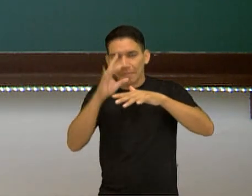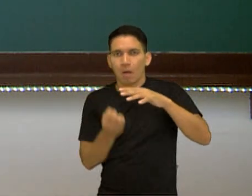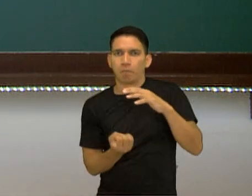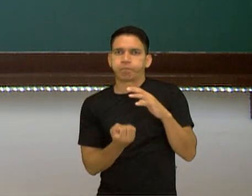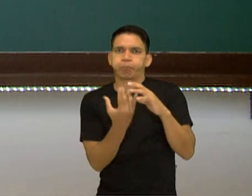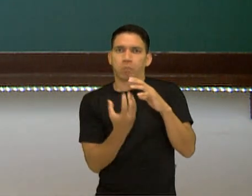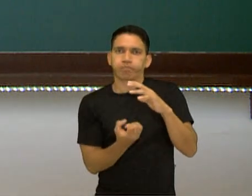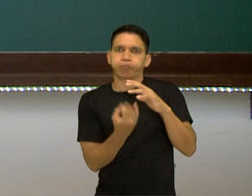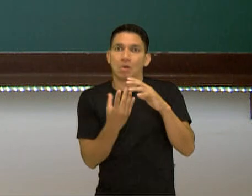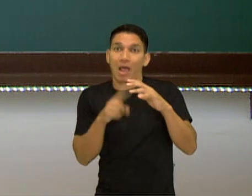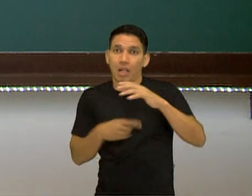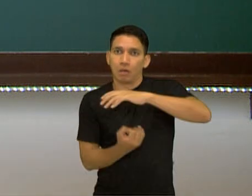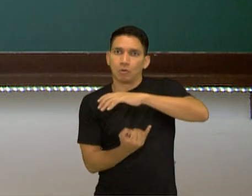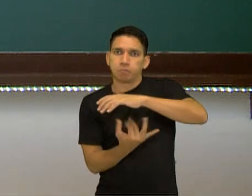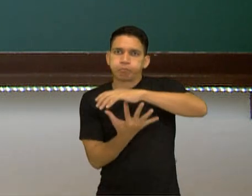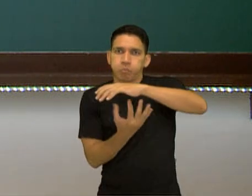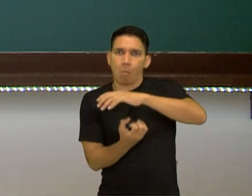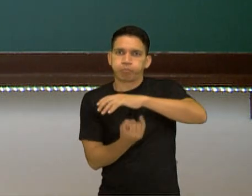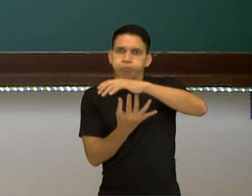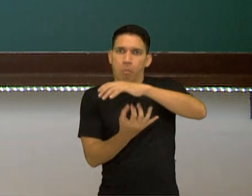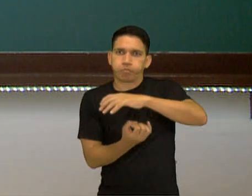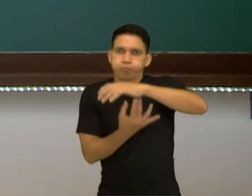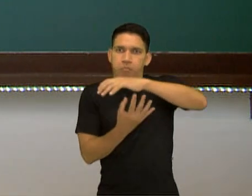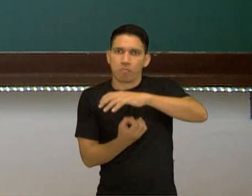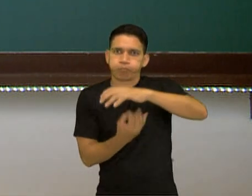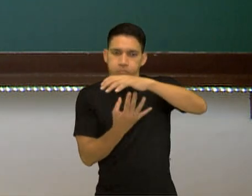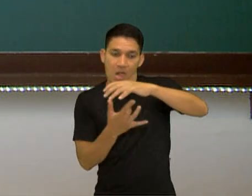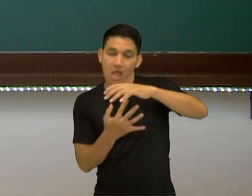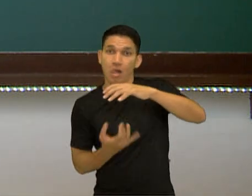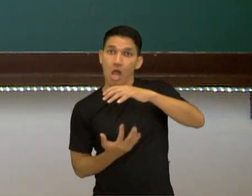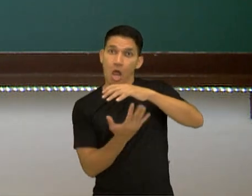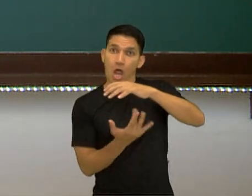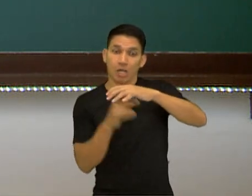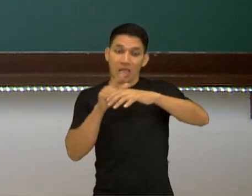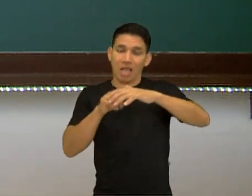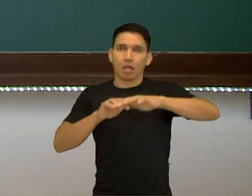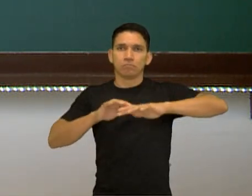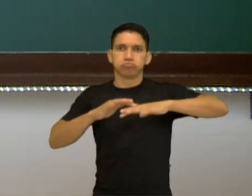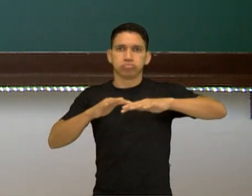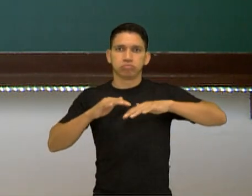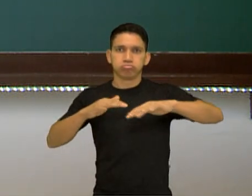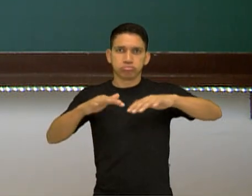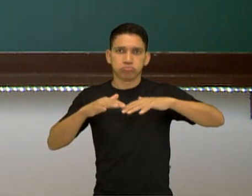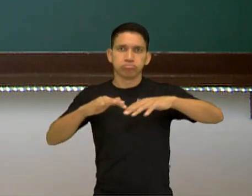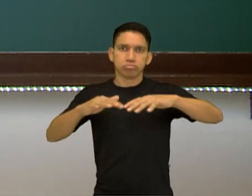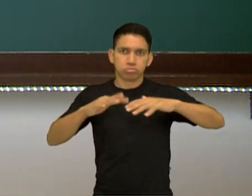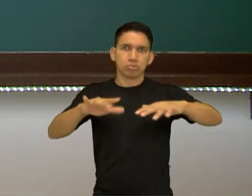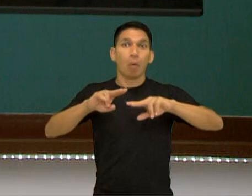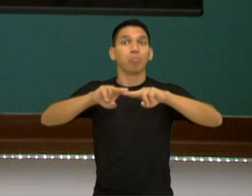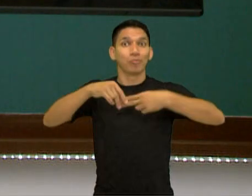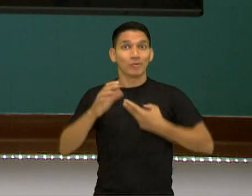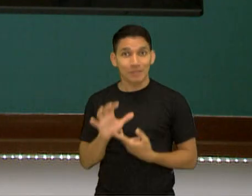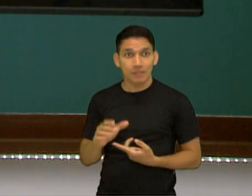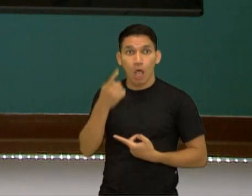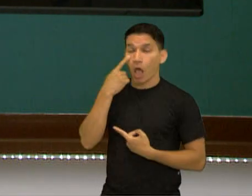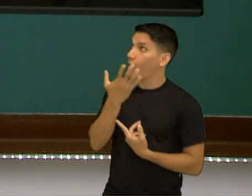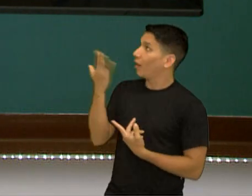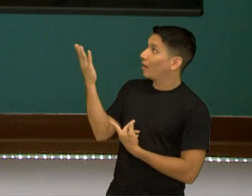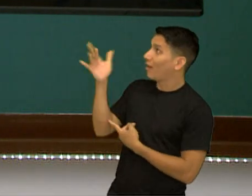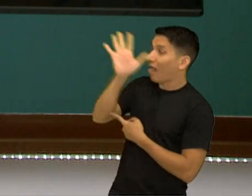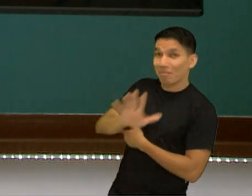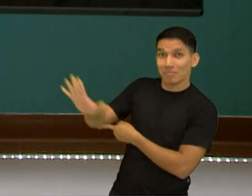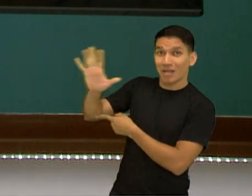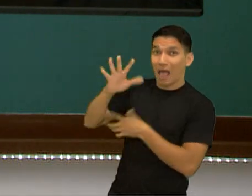do planeta e da pressão que o magma exerce sobre elas. E essas placas tectônicas, se você olhar na tela agora com